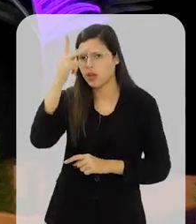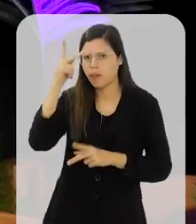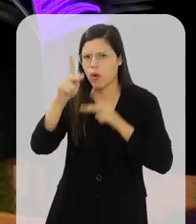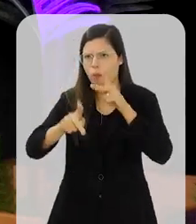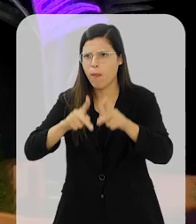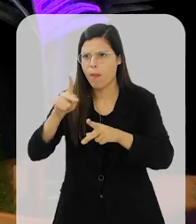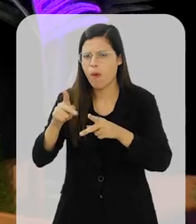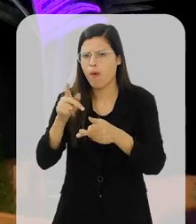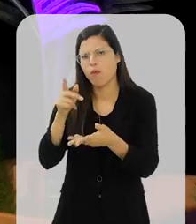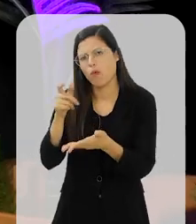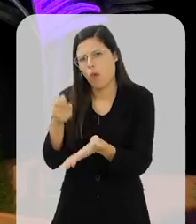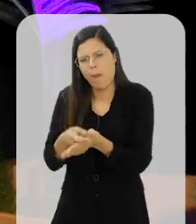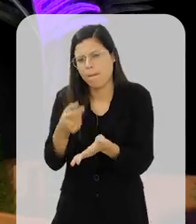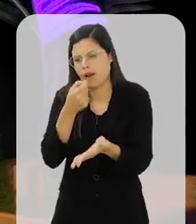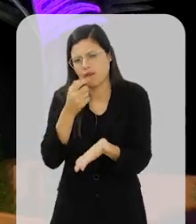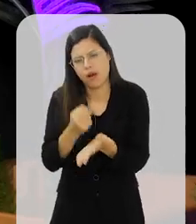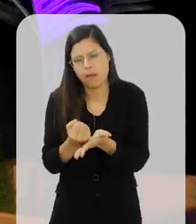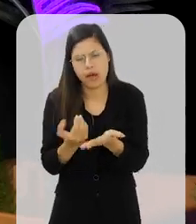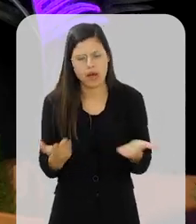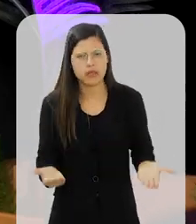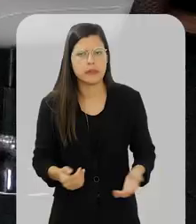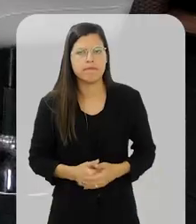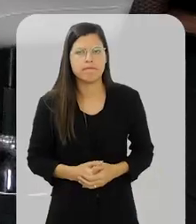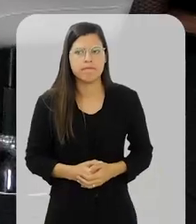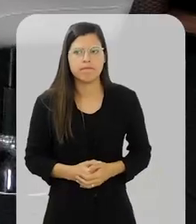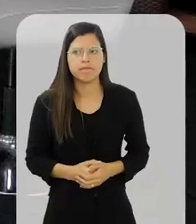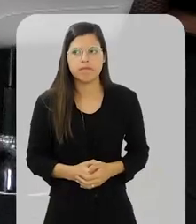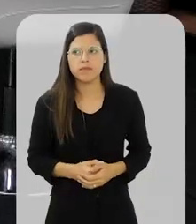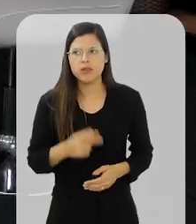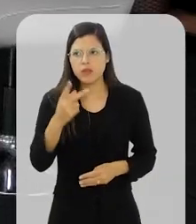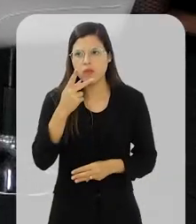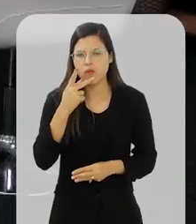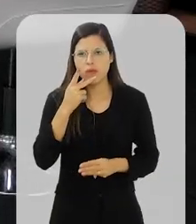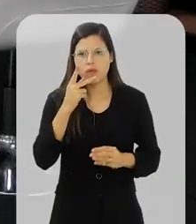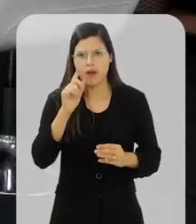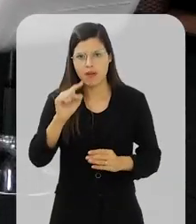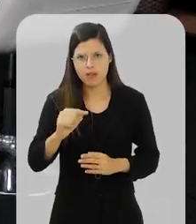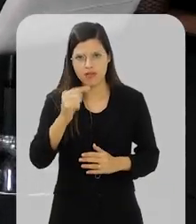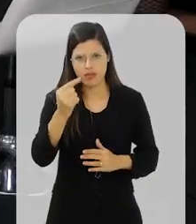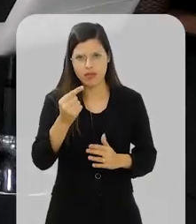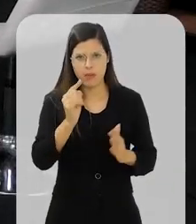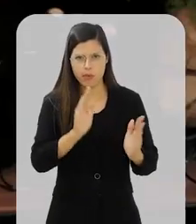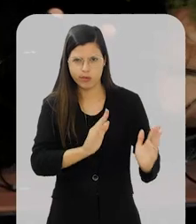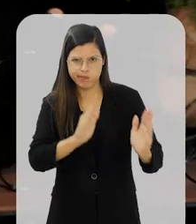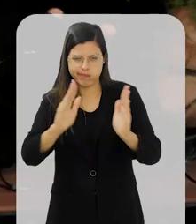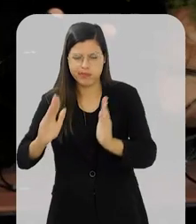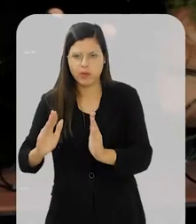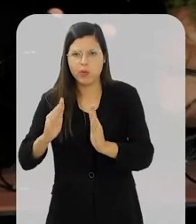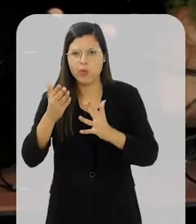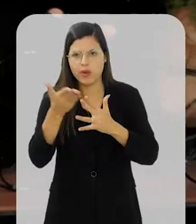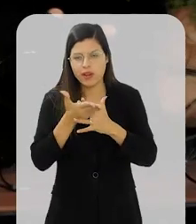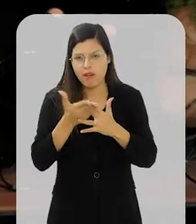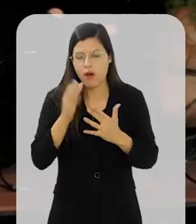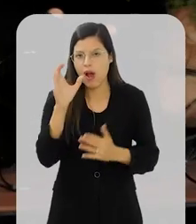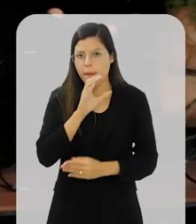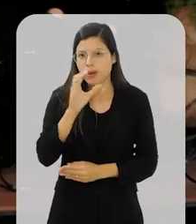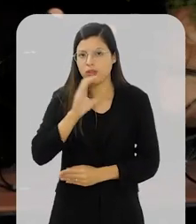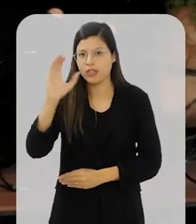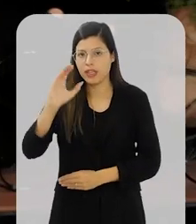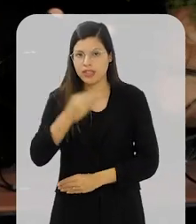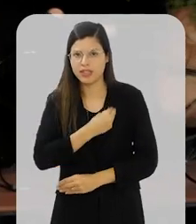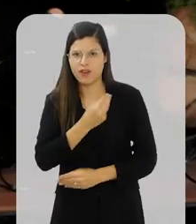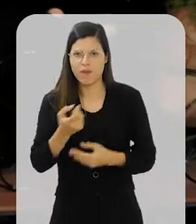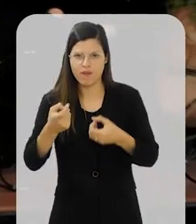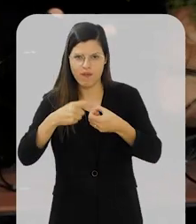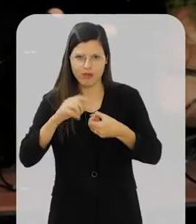né, de farmácias, enfim. Perfeito. Vamos falar um pouquinho mais disso no segundo bloco. Agora eu vou fazer um intervalo rapidinho. O Ciência e